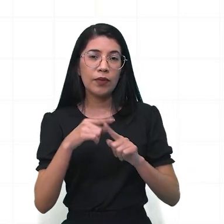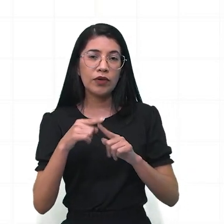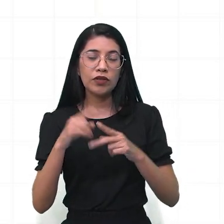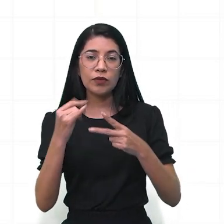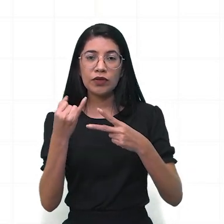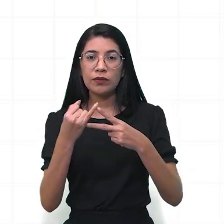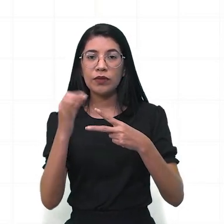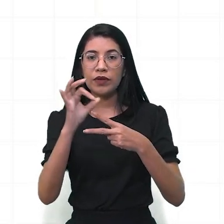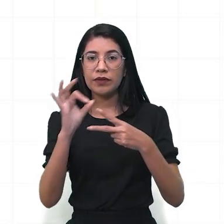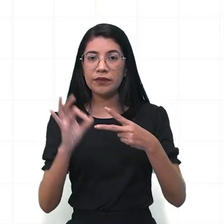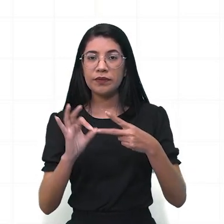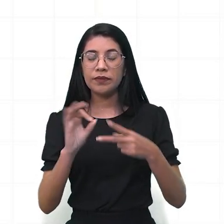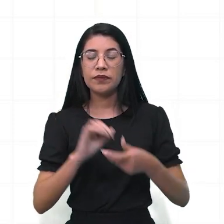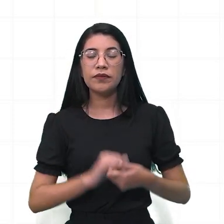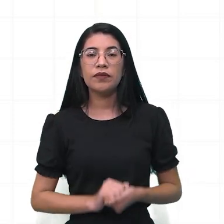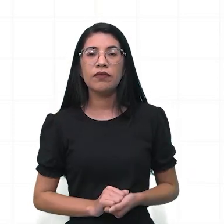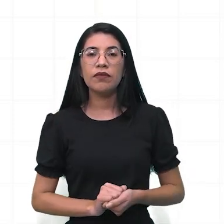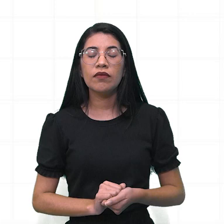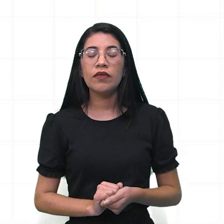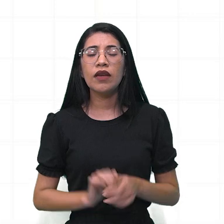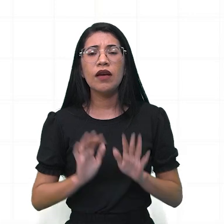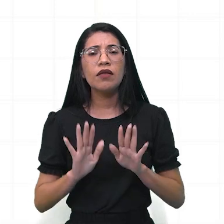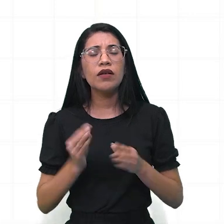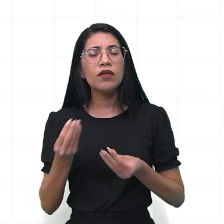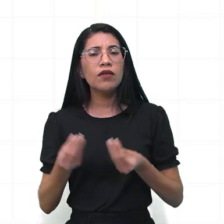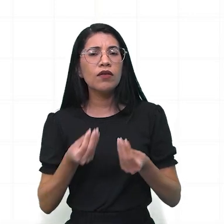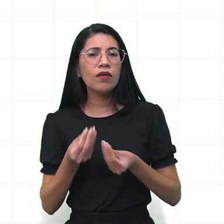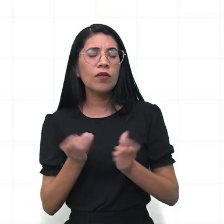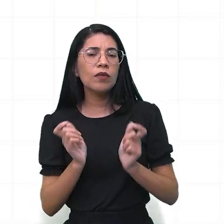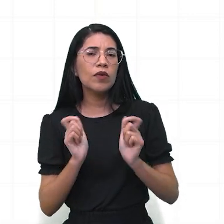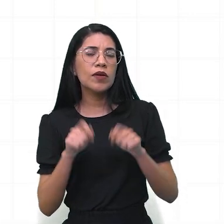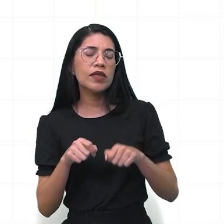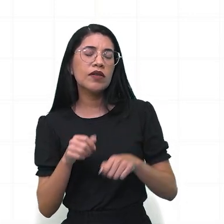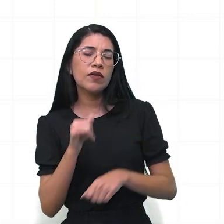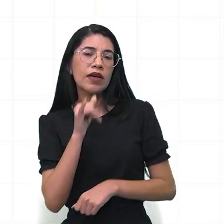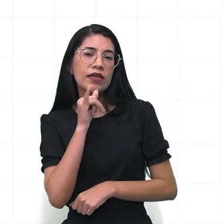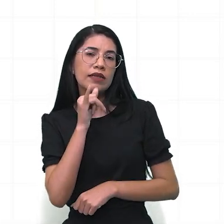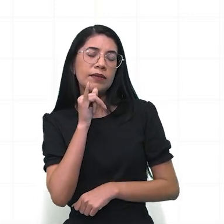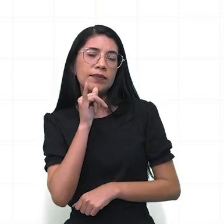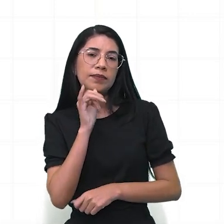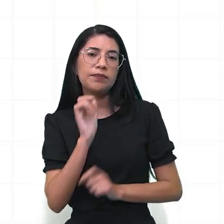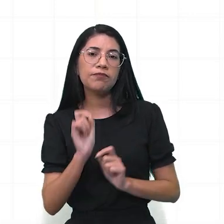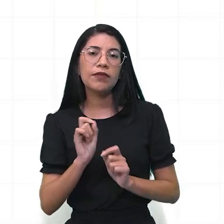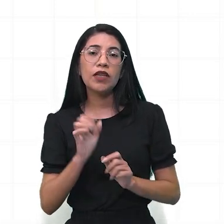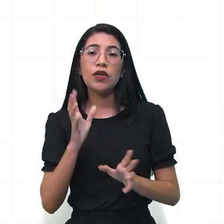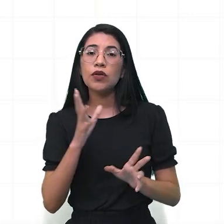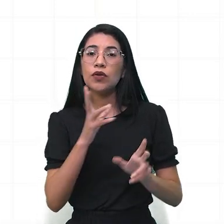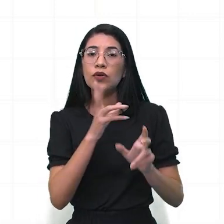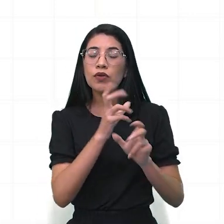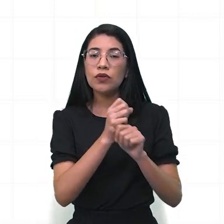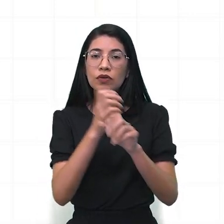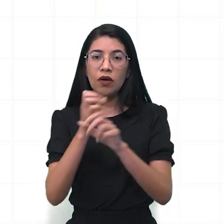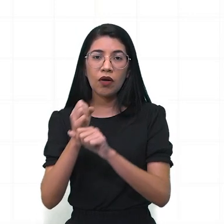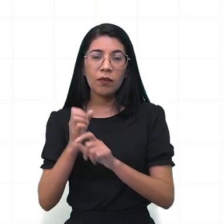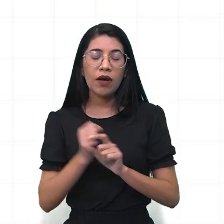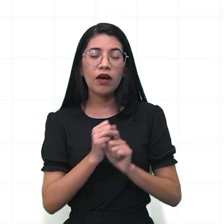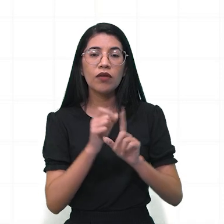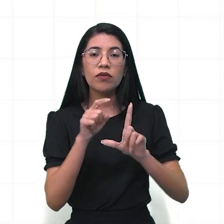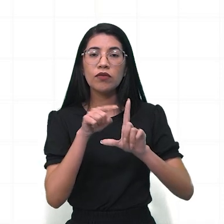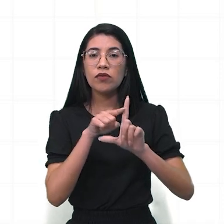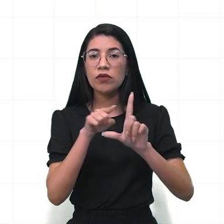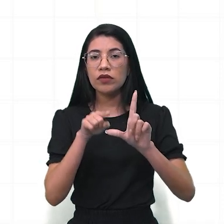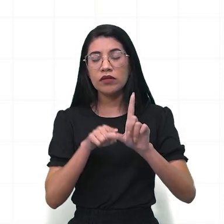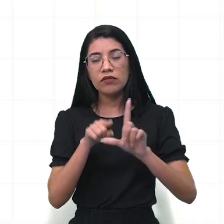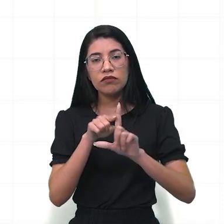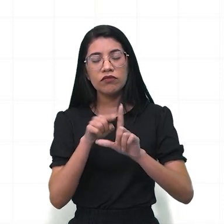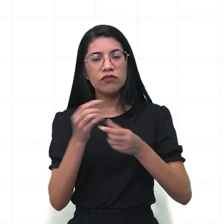bem, então, como é que a gente faz, por exemplo, para fazer o somatório dos ângulos